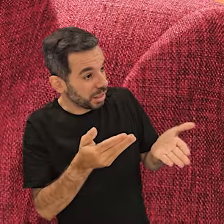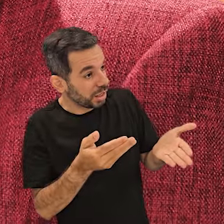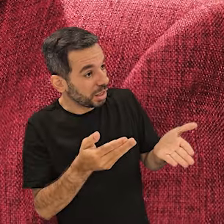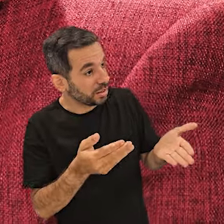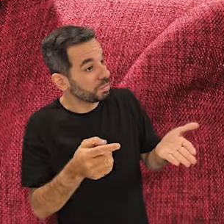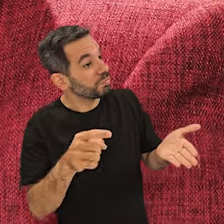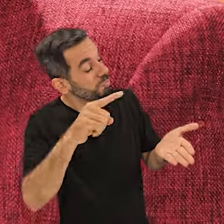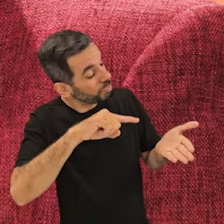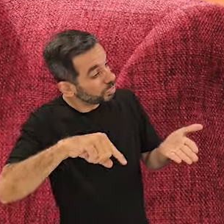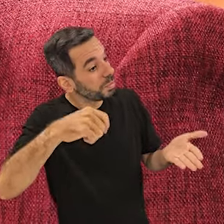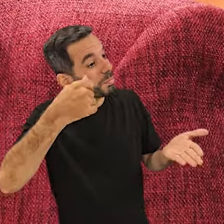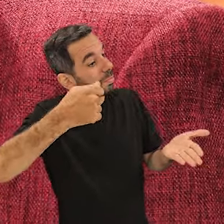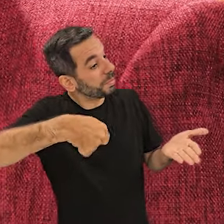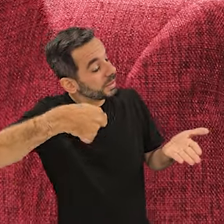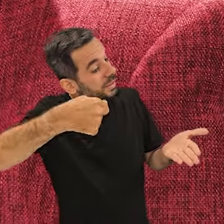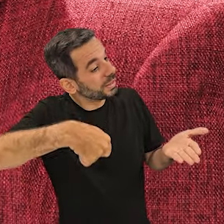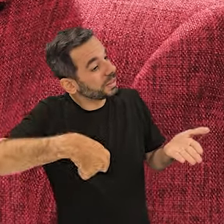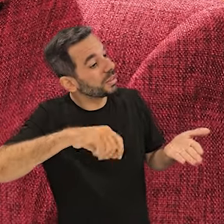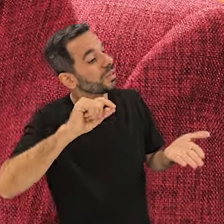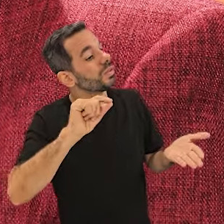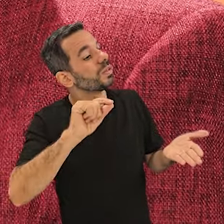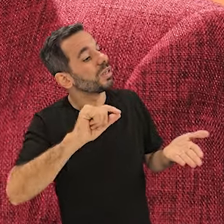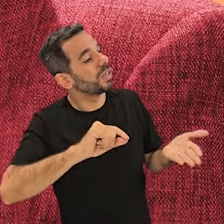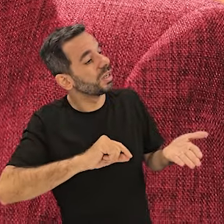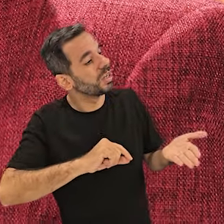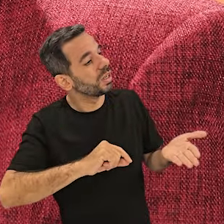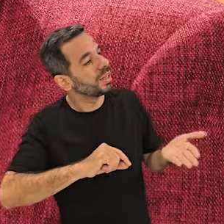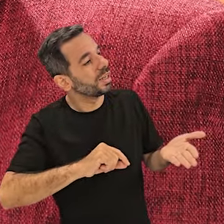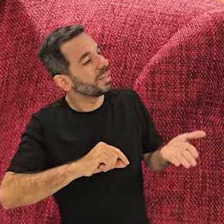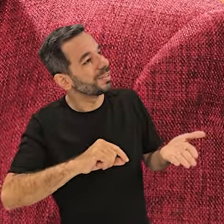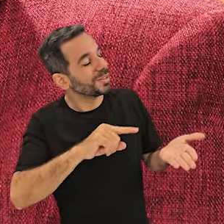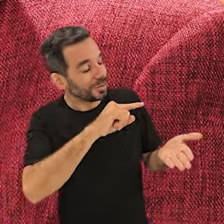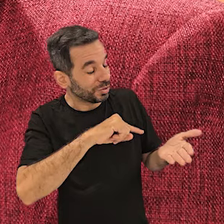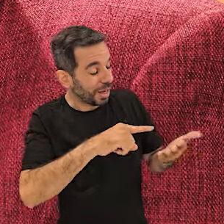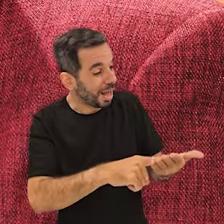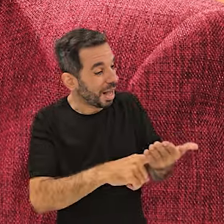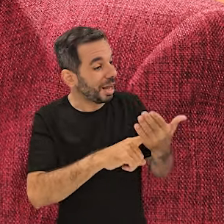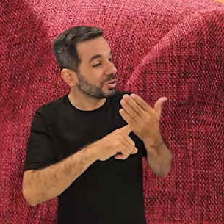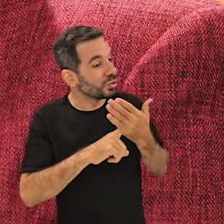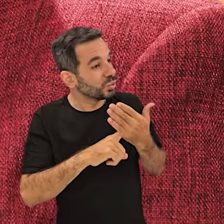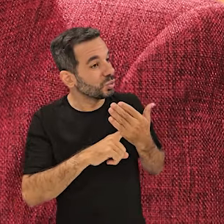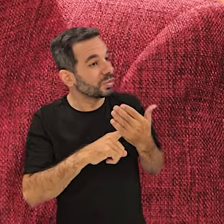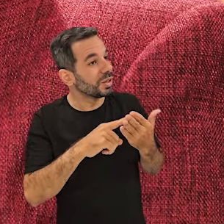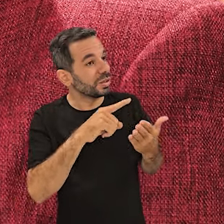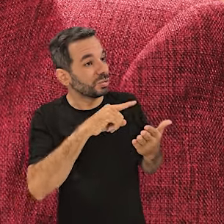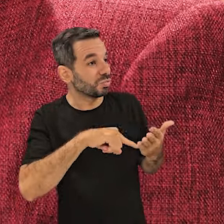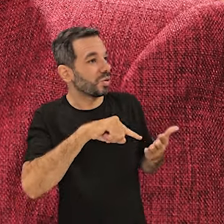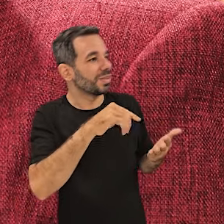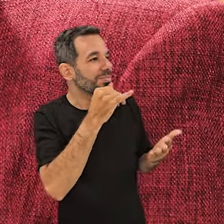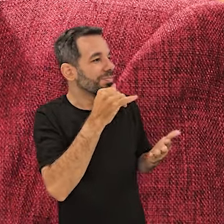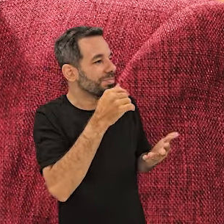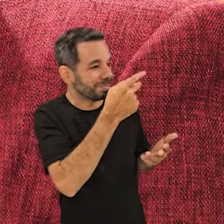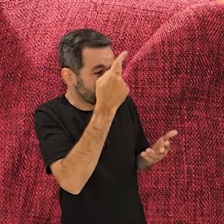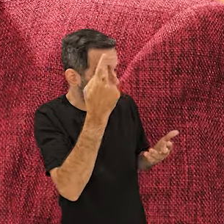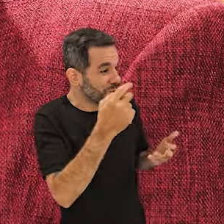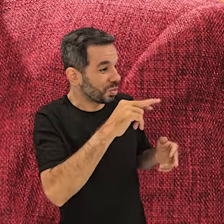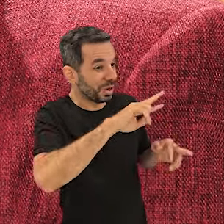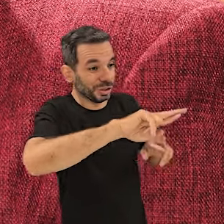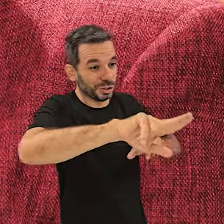hábito, é uma prática em que trabalha, faz com que a gente aceite mais a